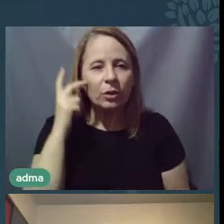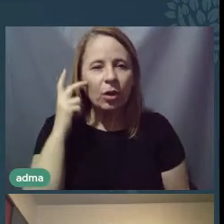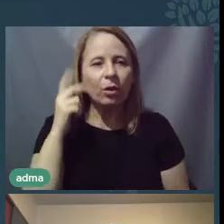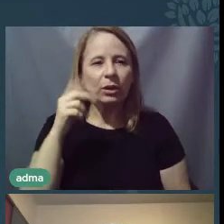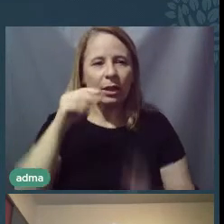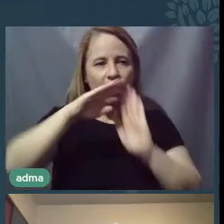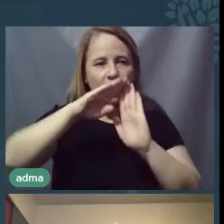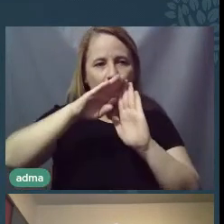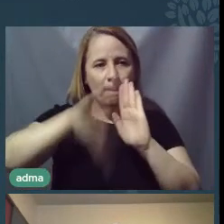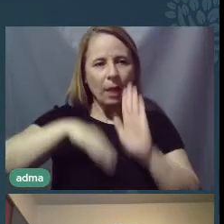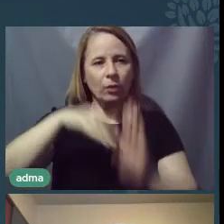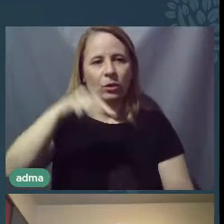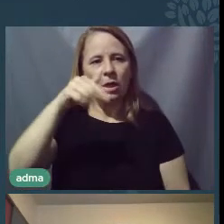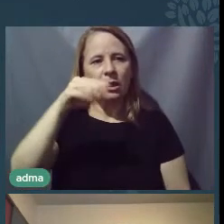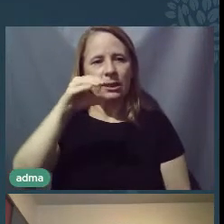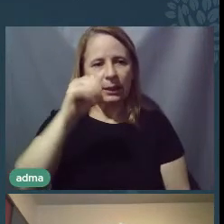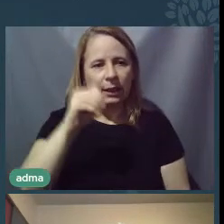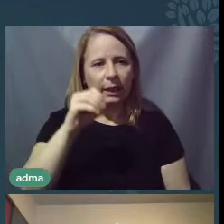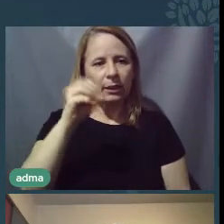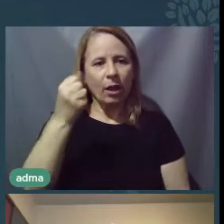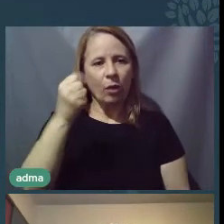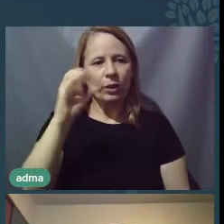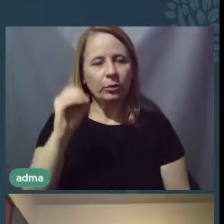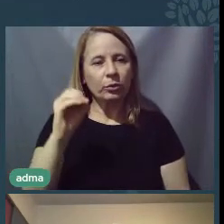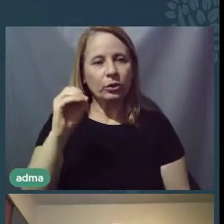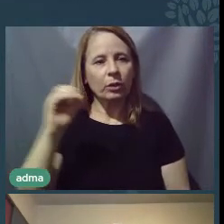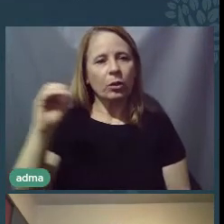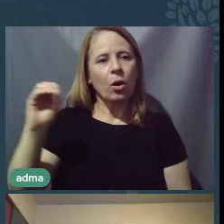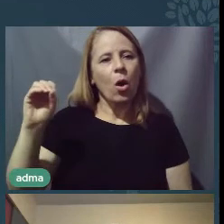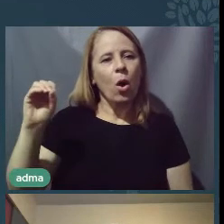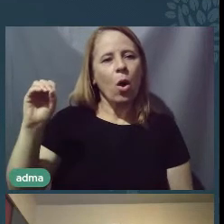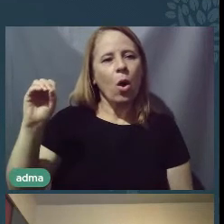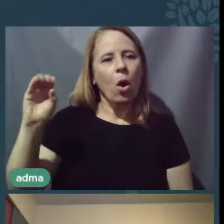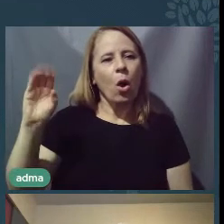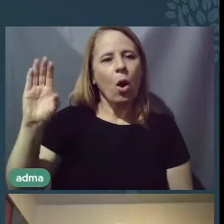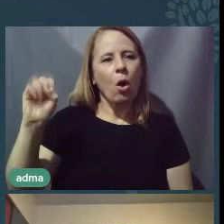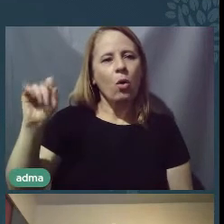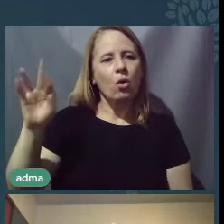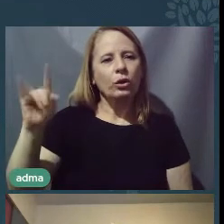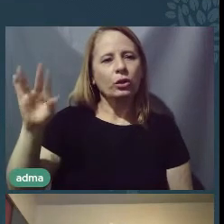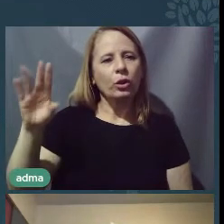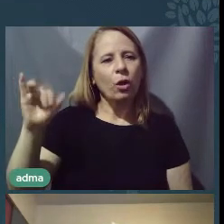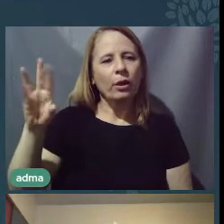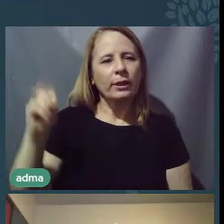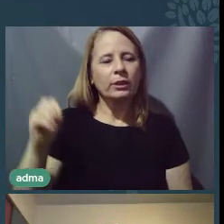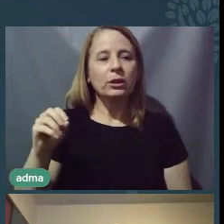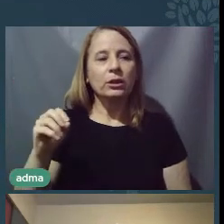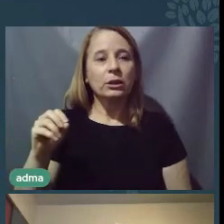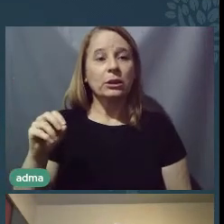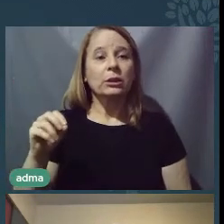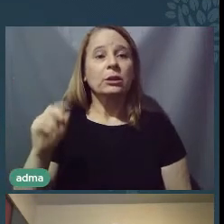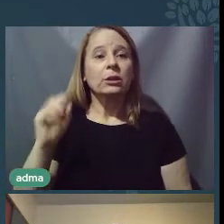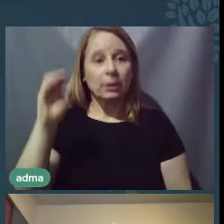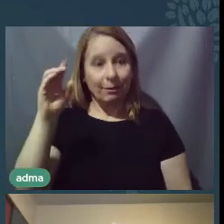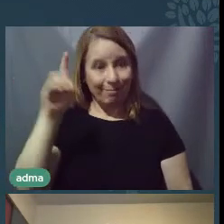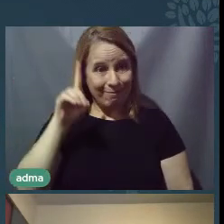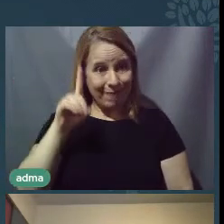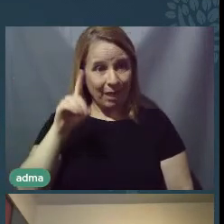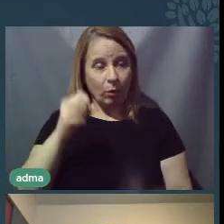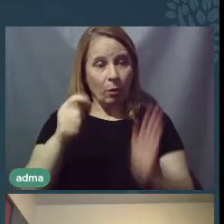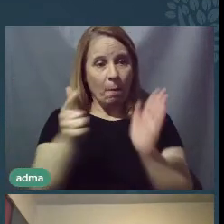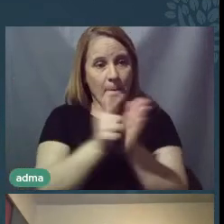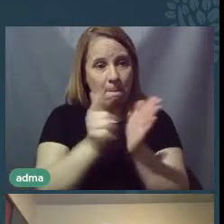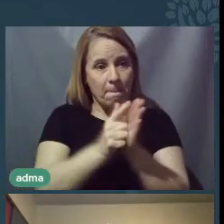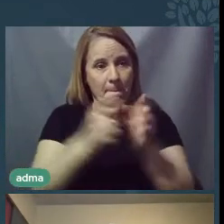70%, 80%, isso significa a dose, 70%, 80% da dose prescrita